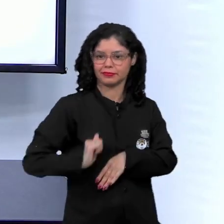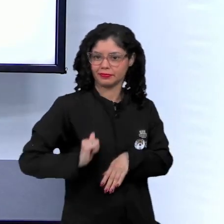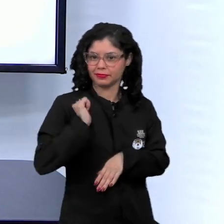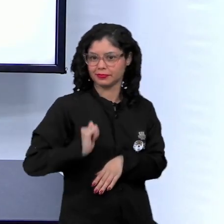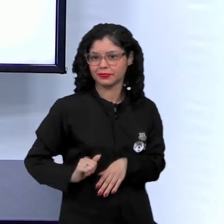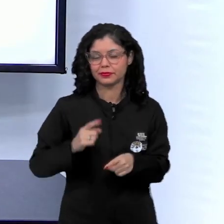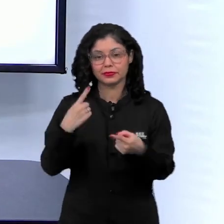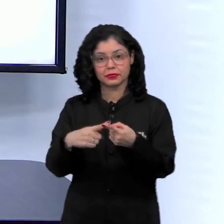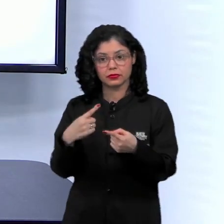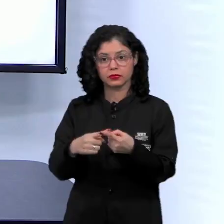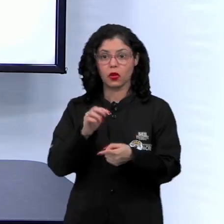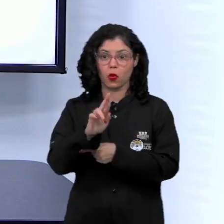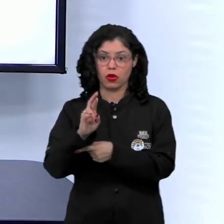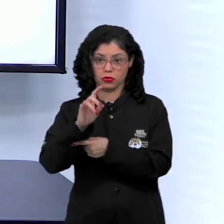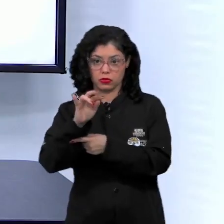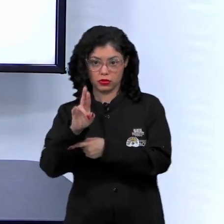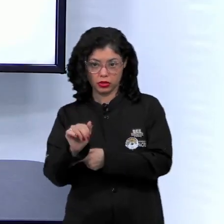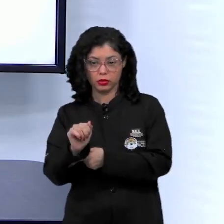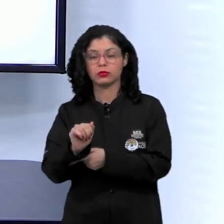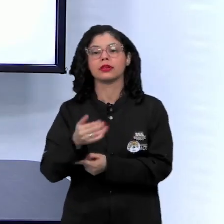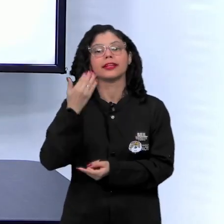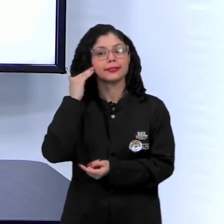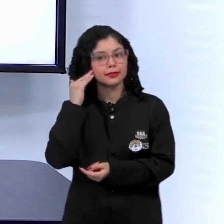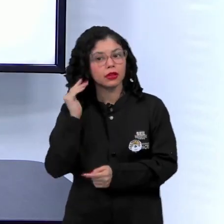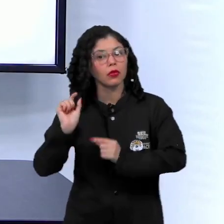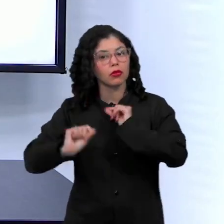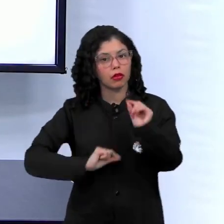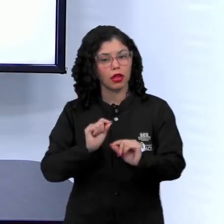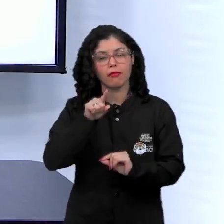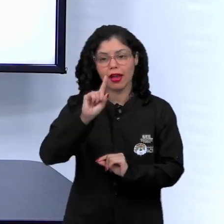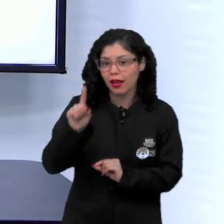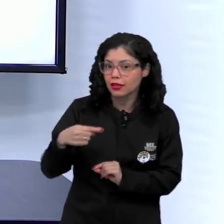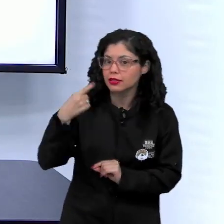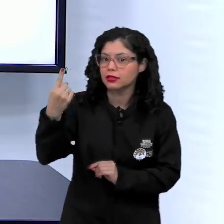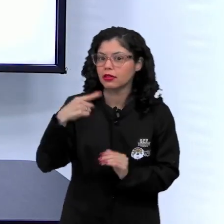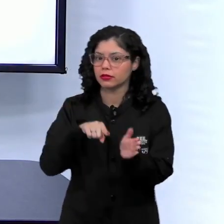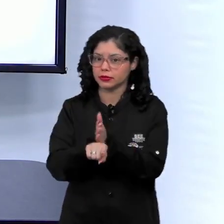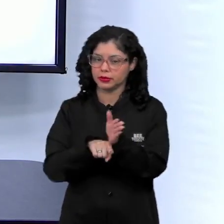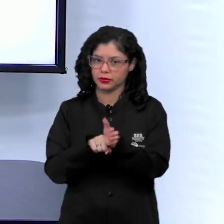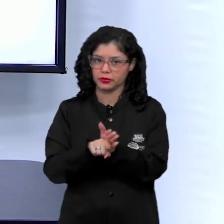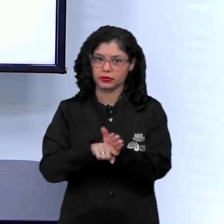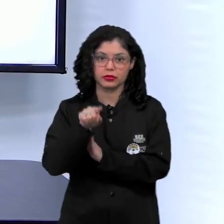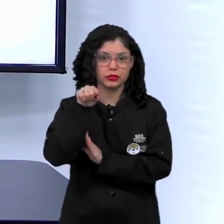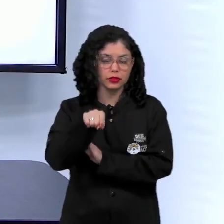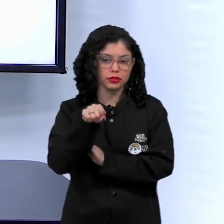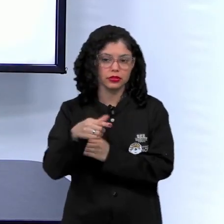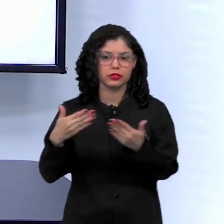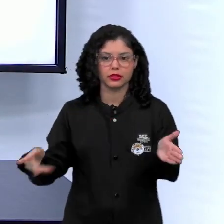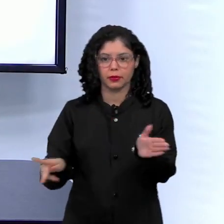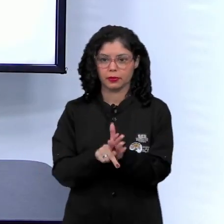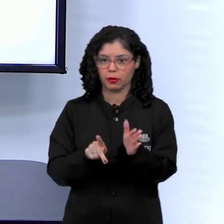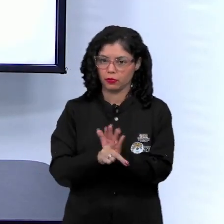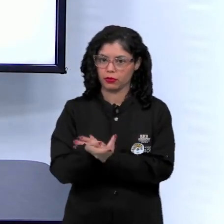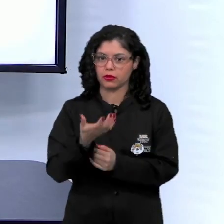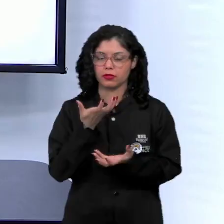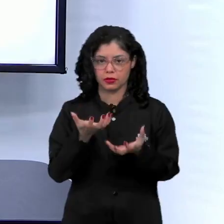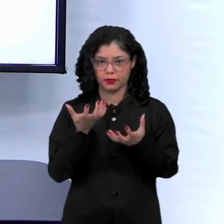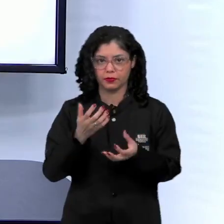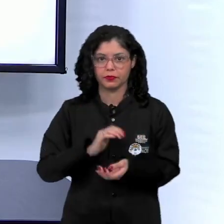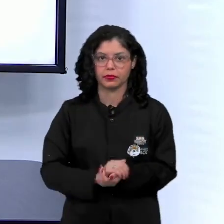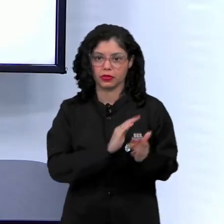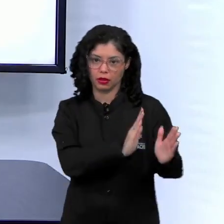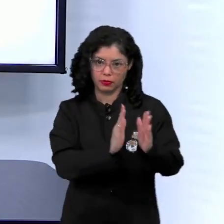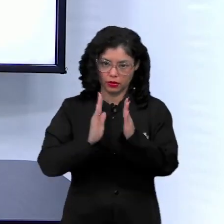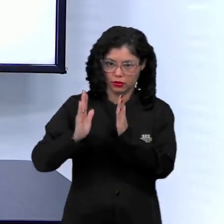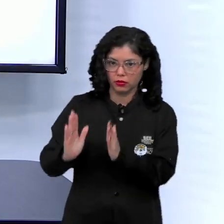foi porque o algoritmo, ele compreendeu aquilo que você pesquisou, aquilo que é do seu interesse. Então, a